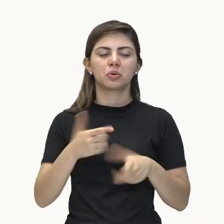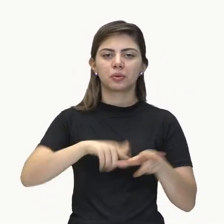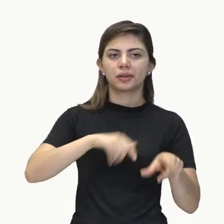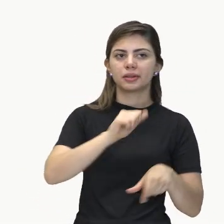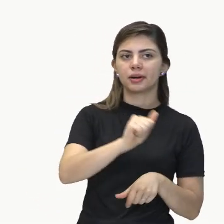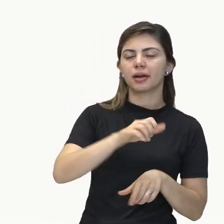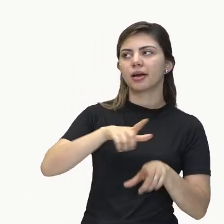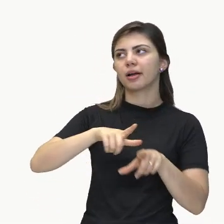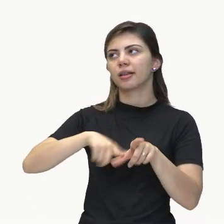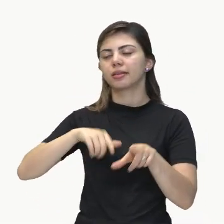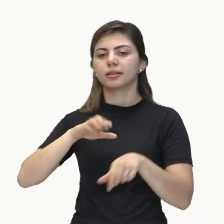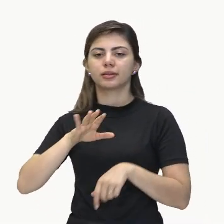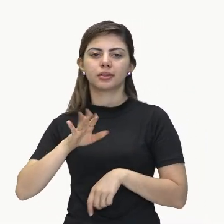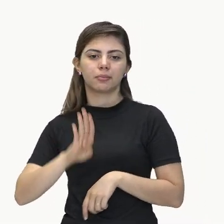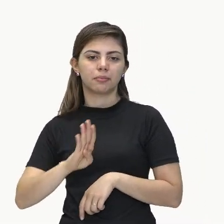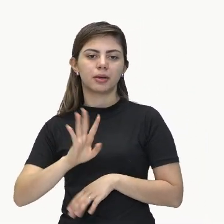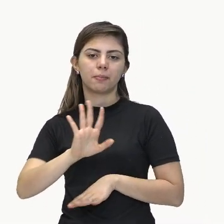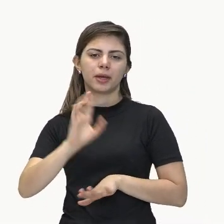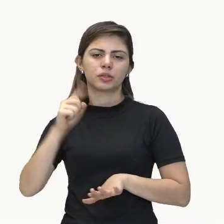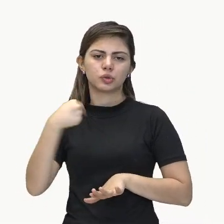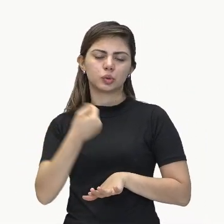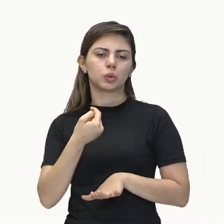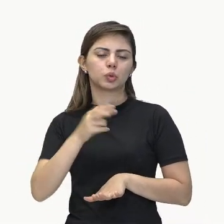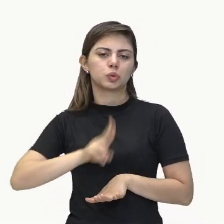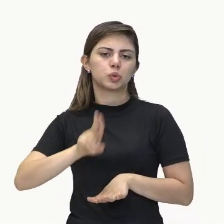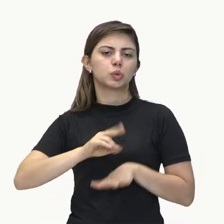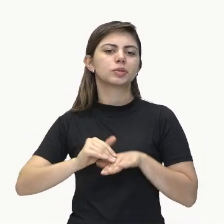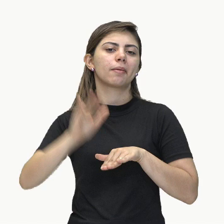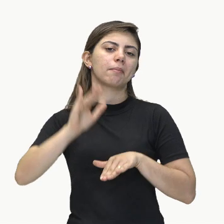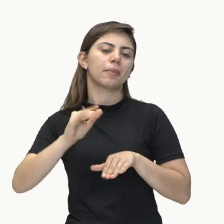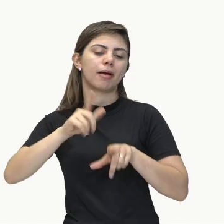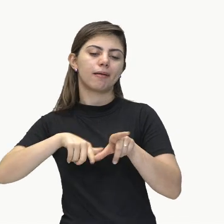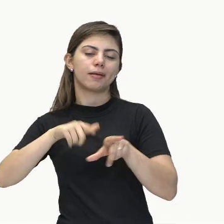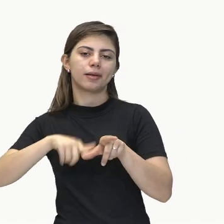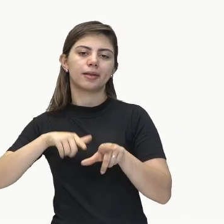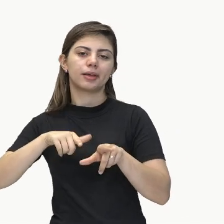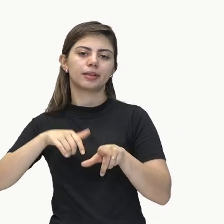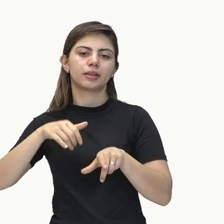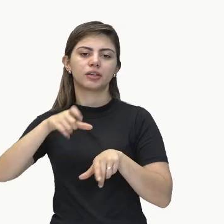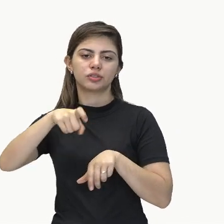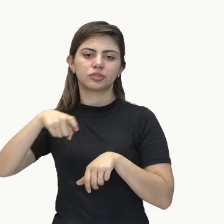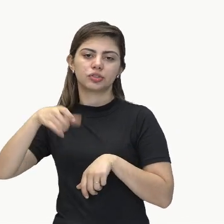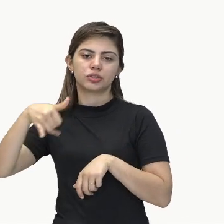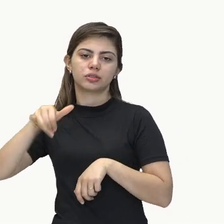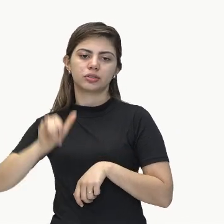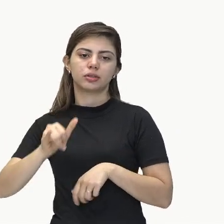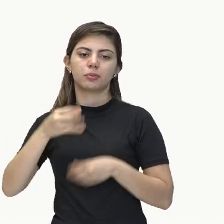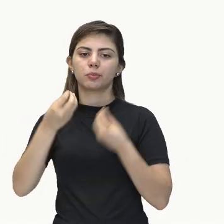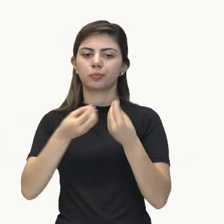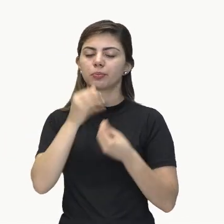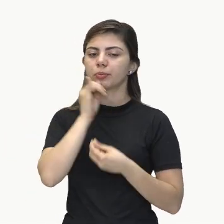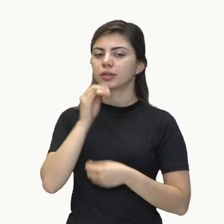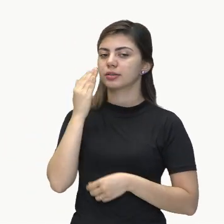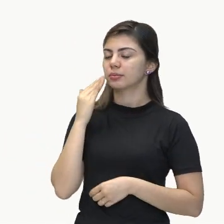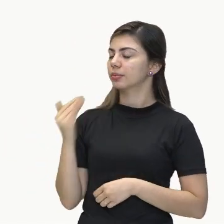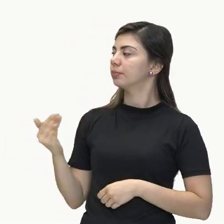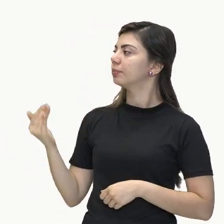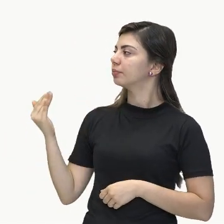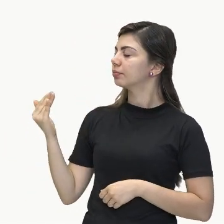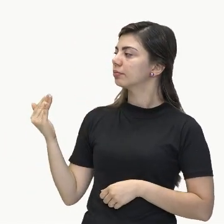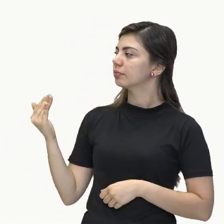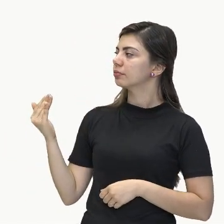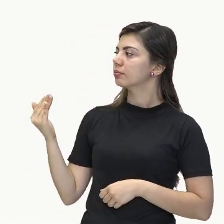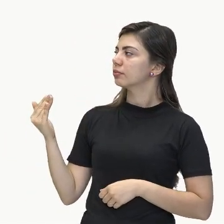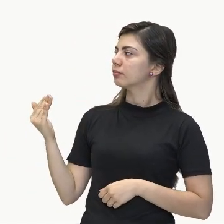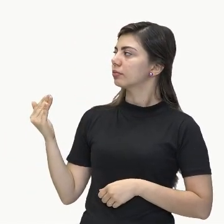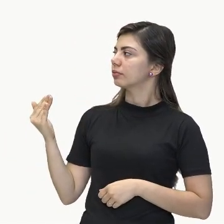o x e o y. Tá? Então, aqui o que seria um sistema de equação? X mais